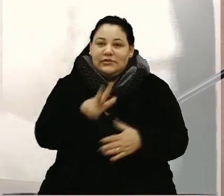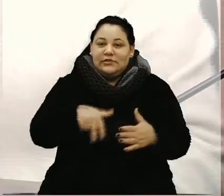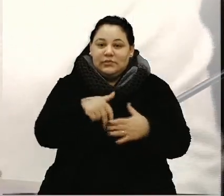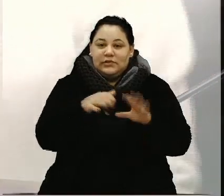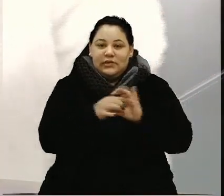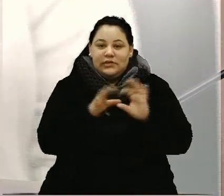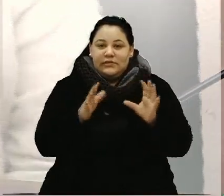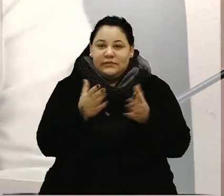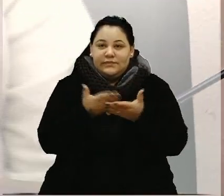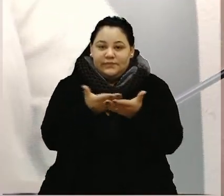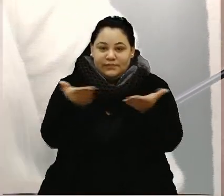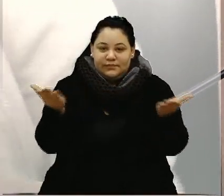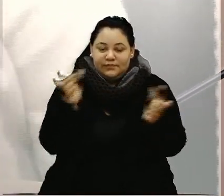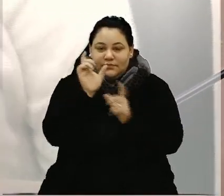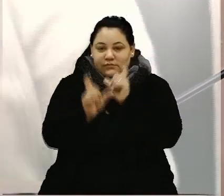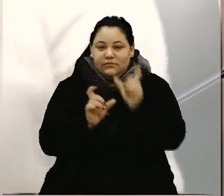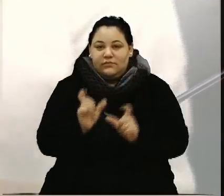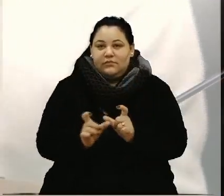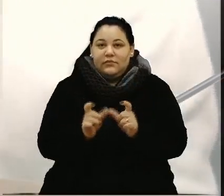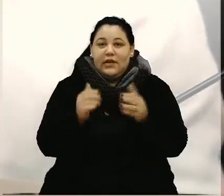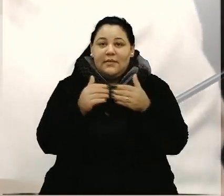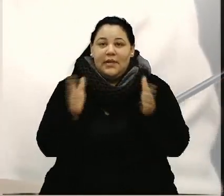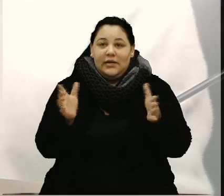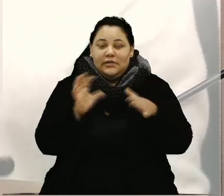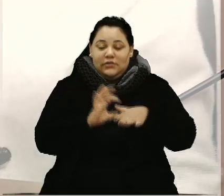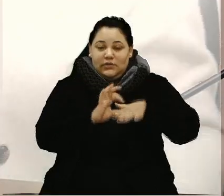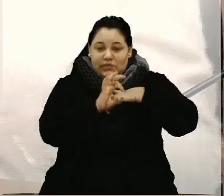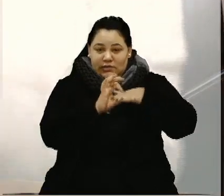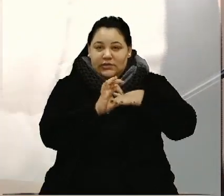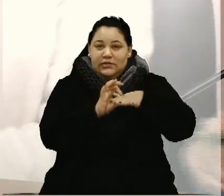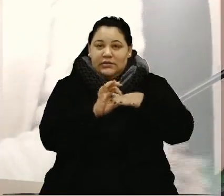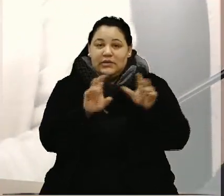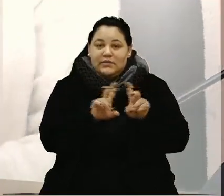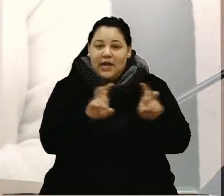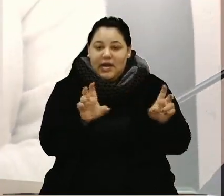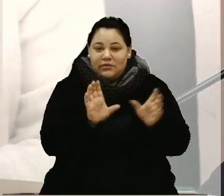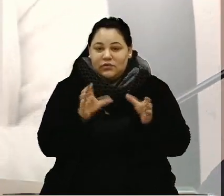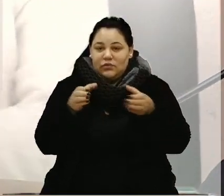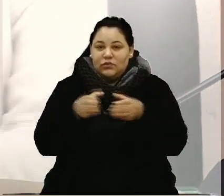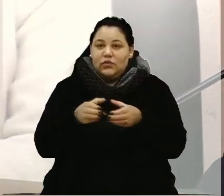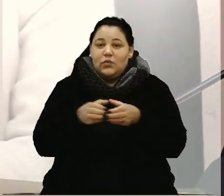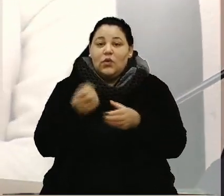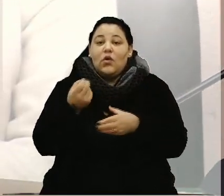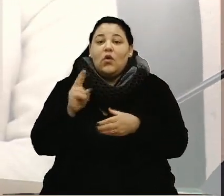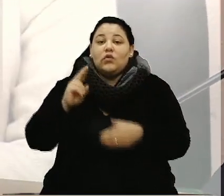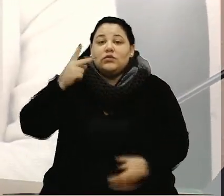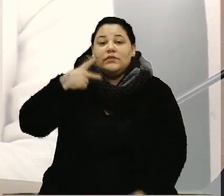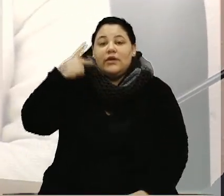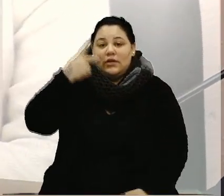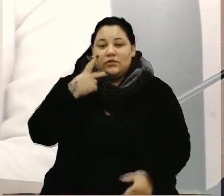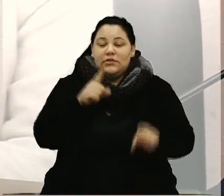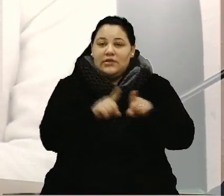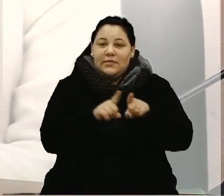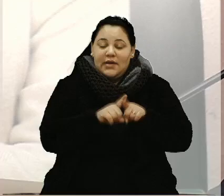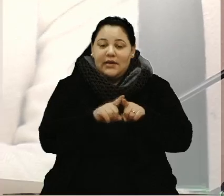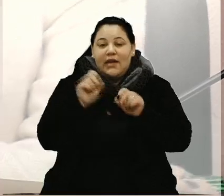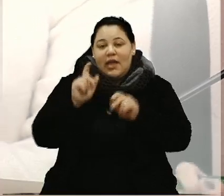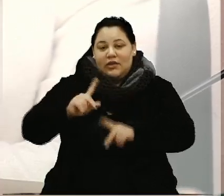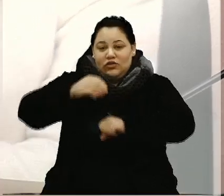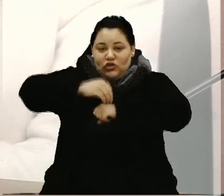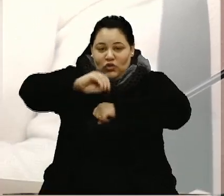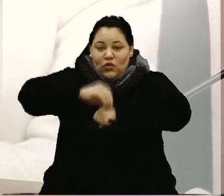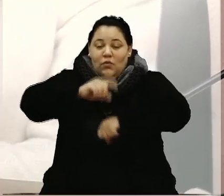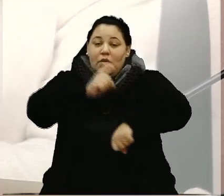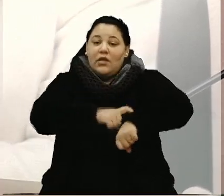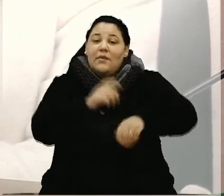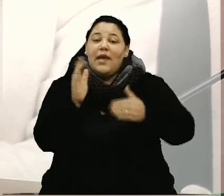palavra fica à disposição dos líderes das bancadas ou dos vereadores, por eles indicados, pelo tempo